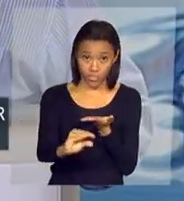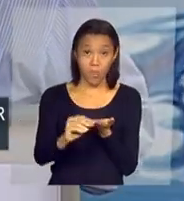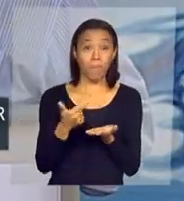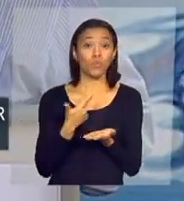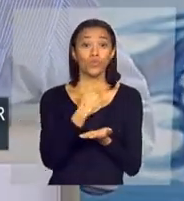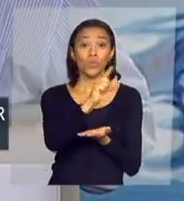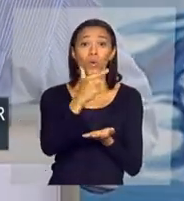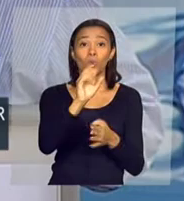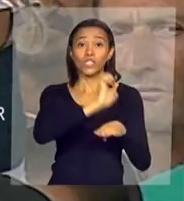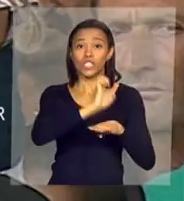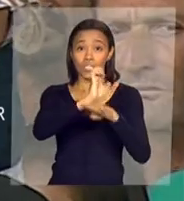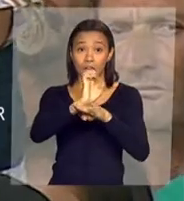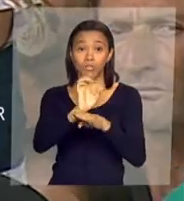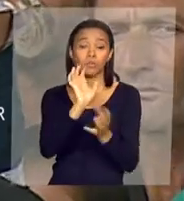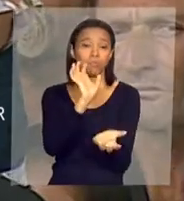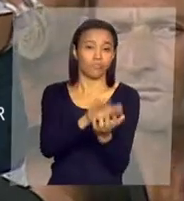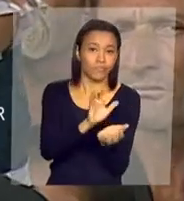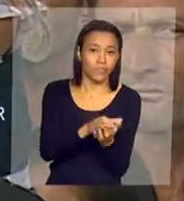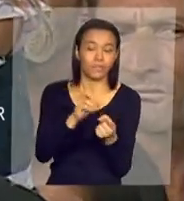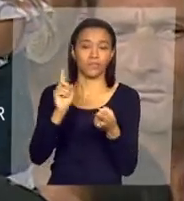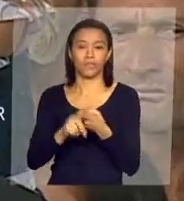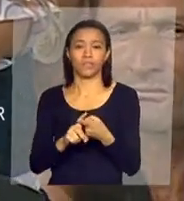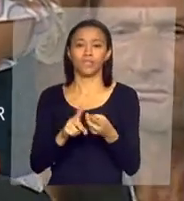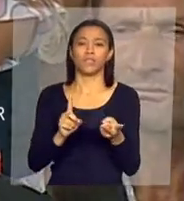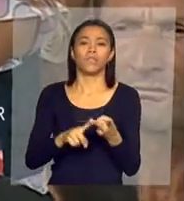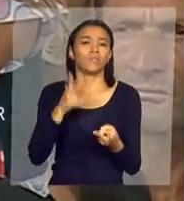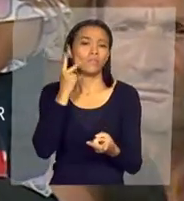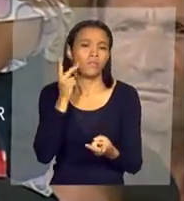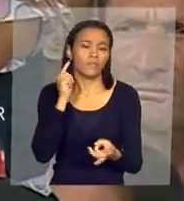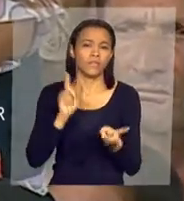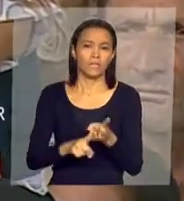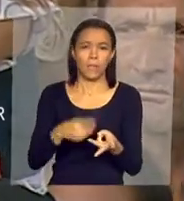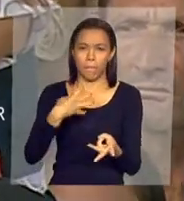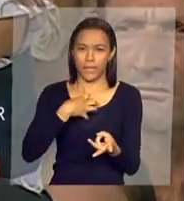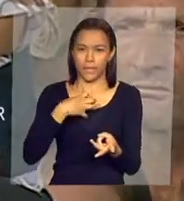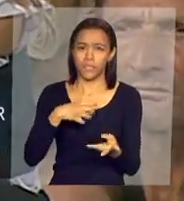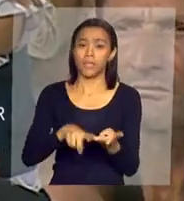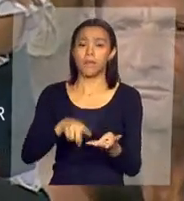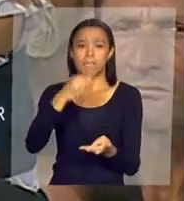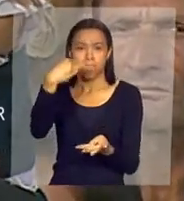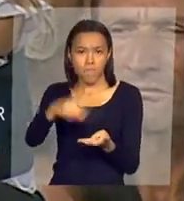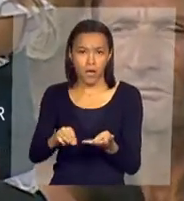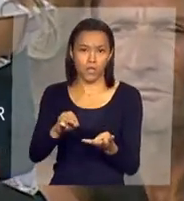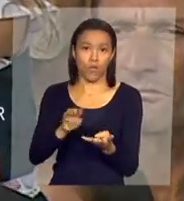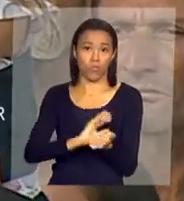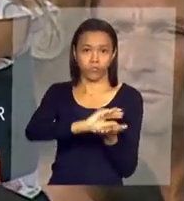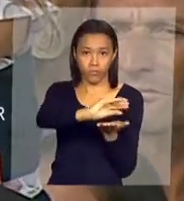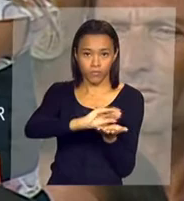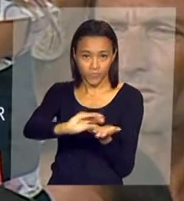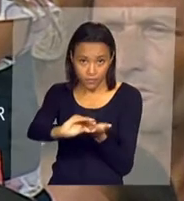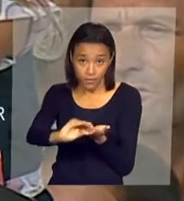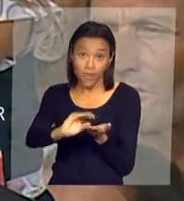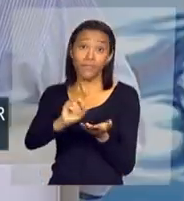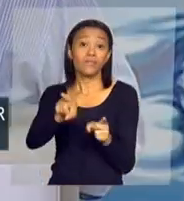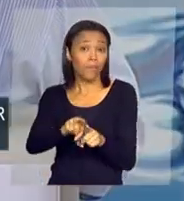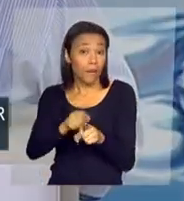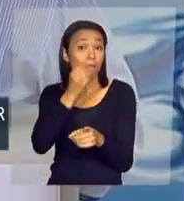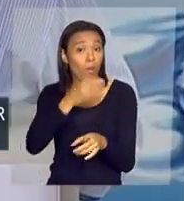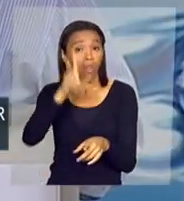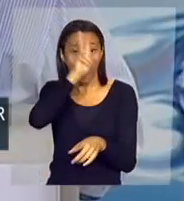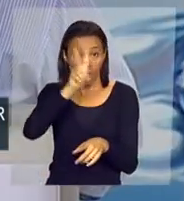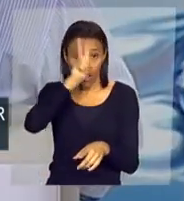para os estados do Pernambuco, do Ceará, da Bahia, do Maranhão, é bom lembrarmos